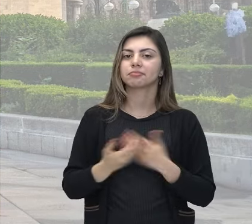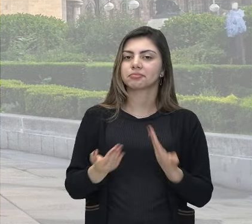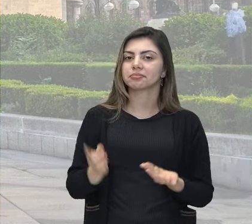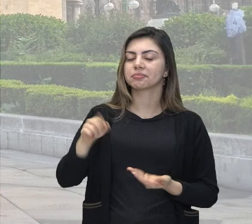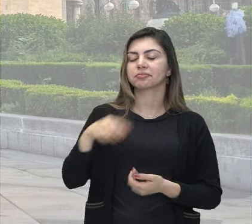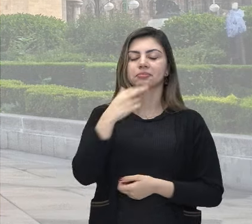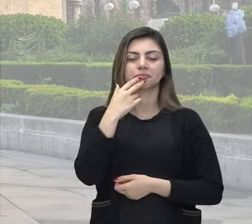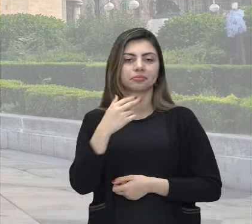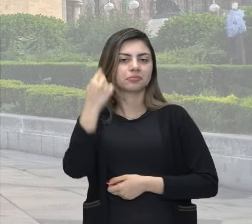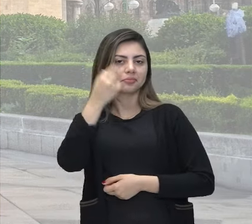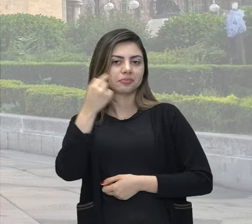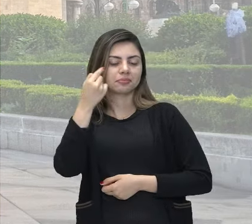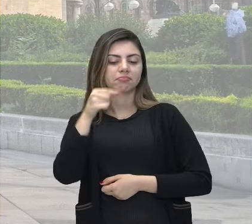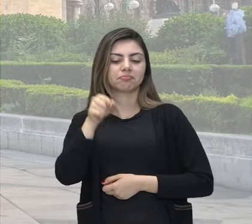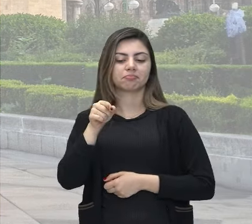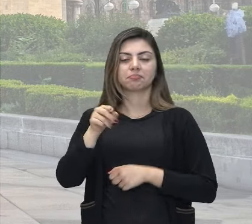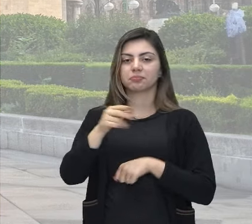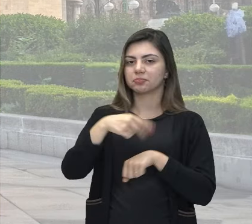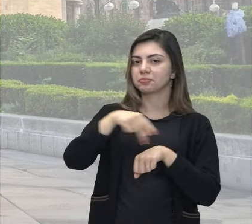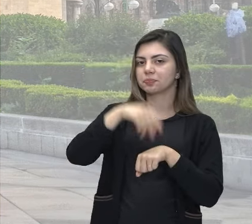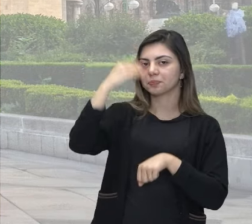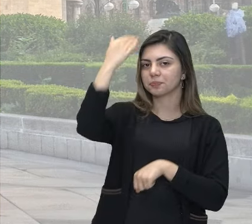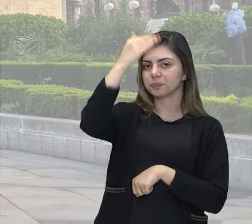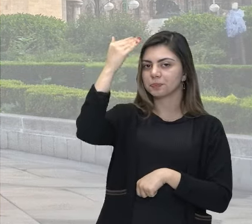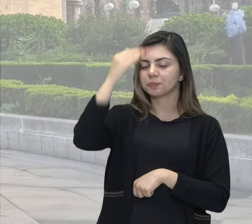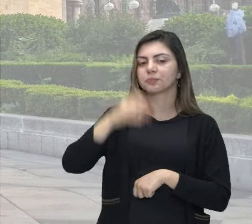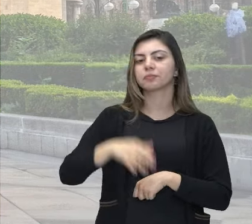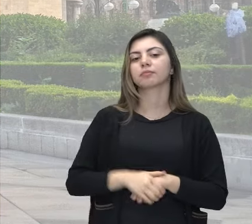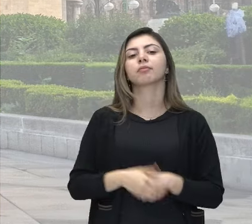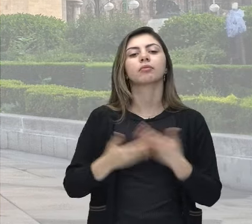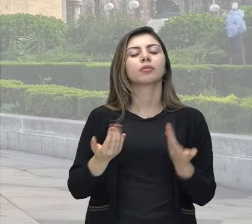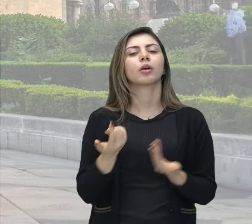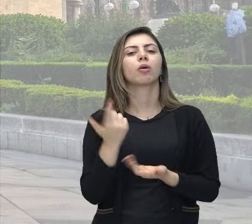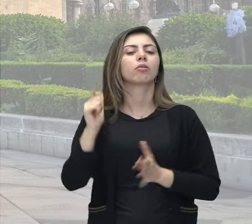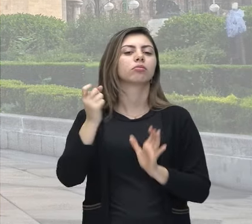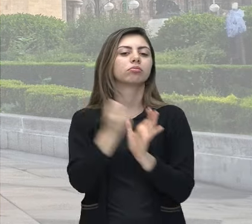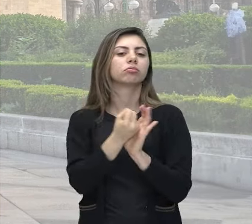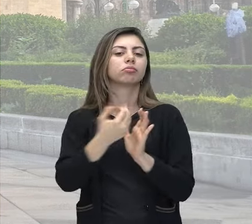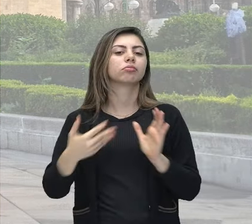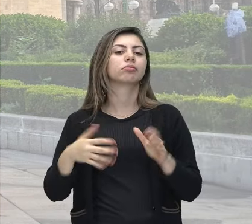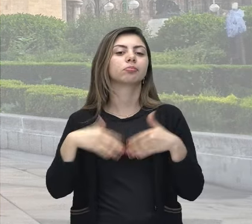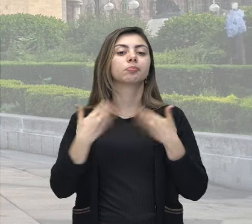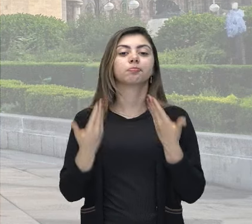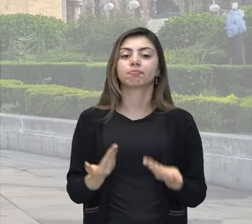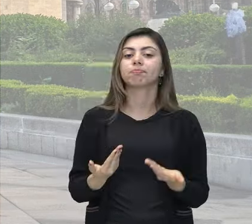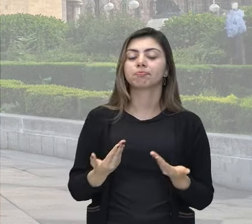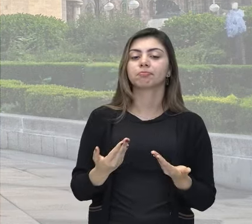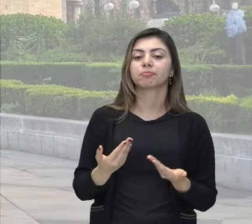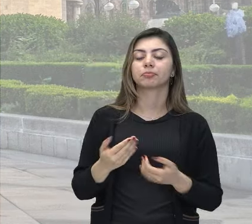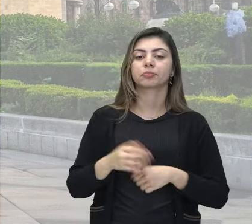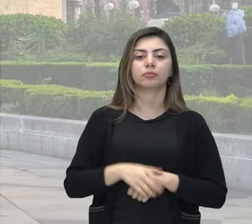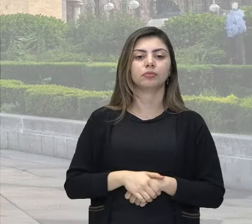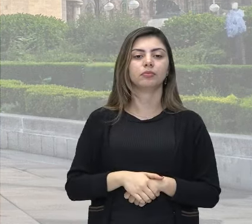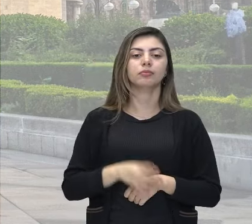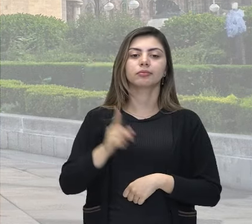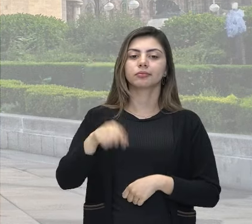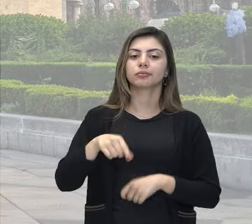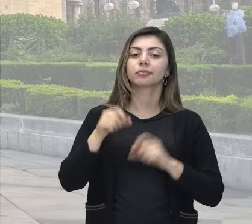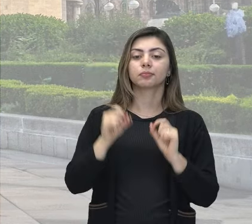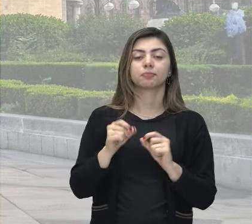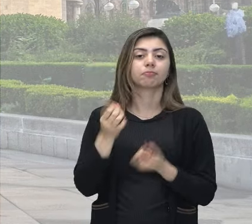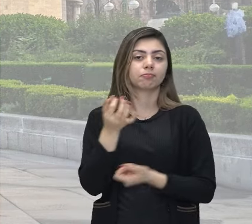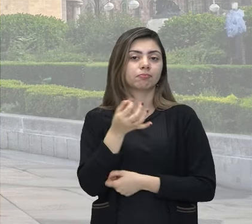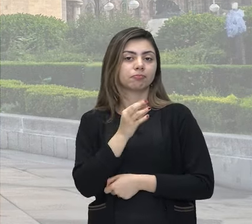língua espanhola, tá? Outras características relacionadas aos Estados Unidos mexicanos, gente, é uma